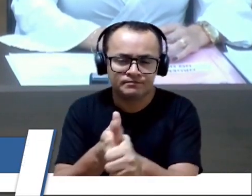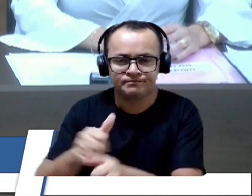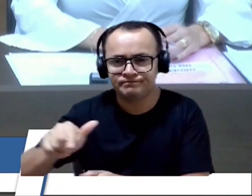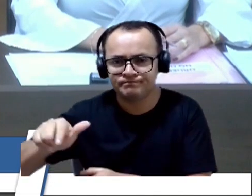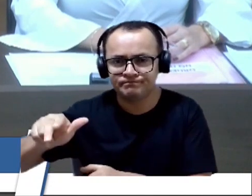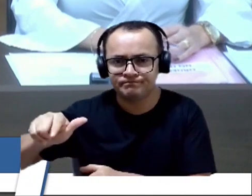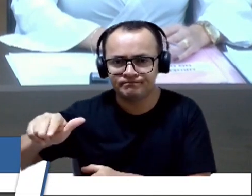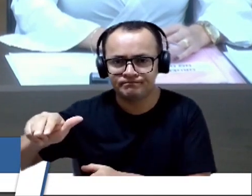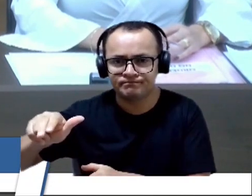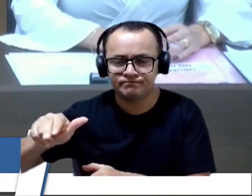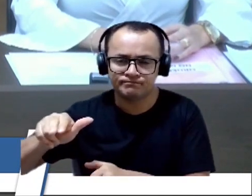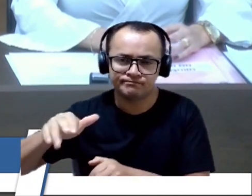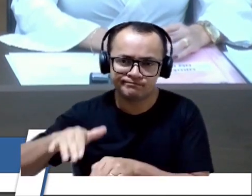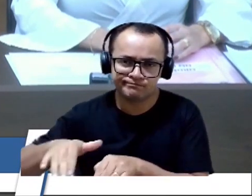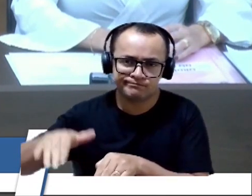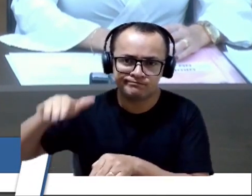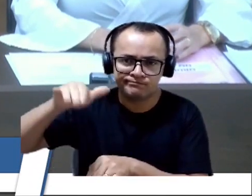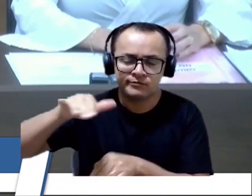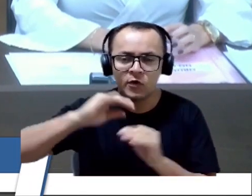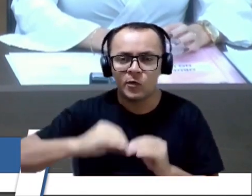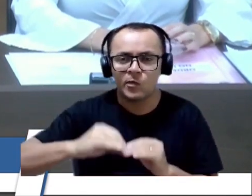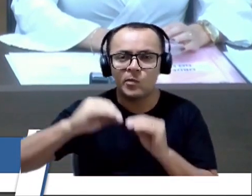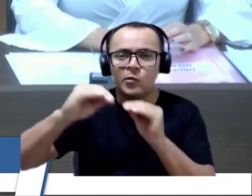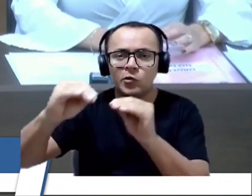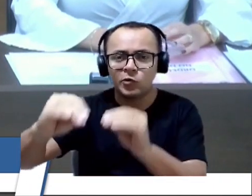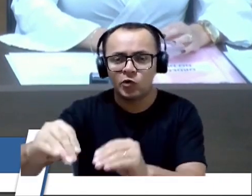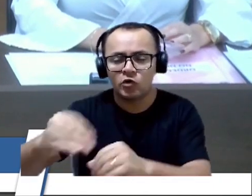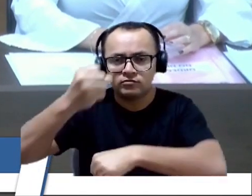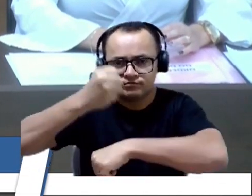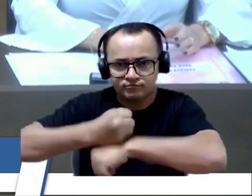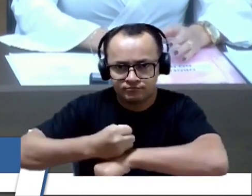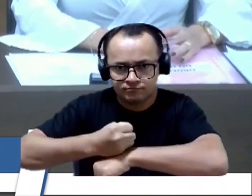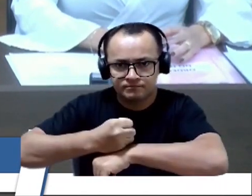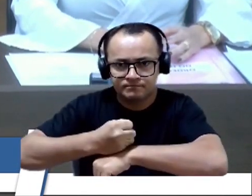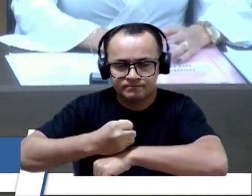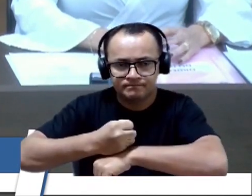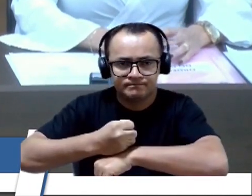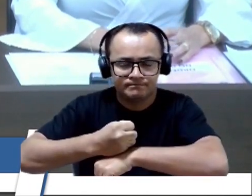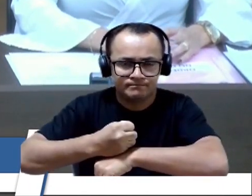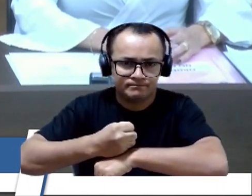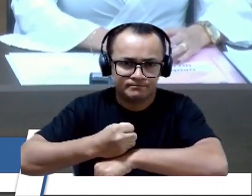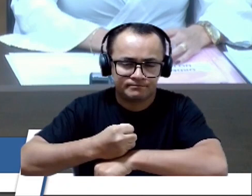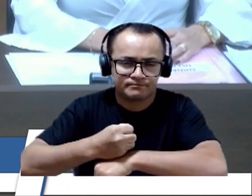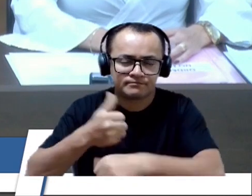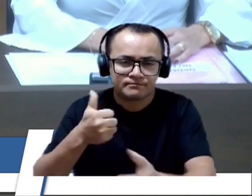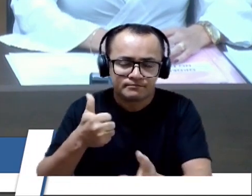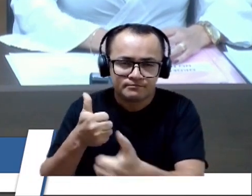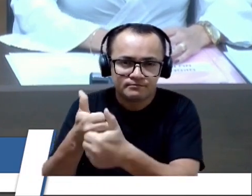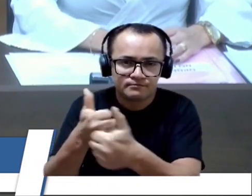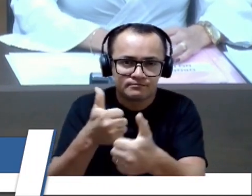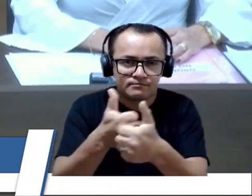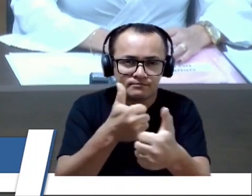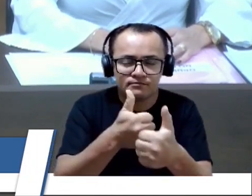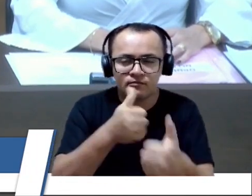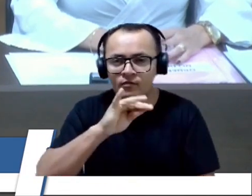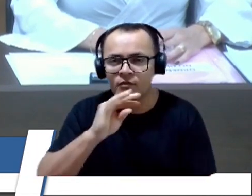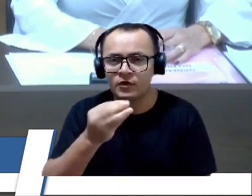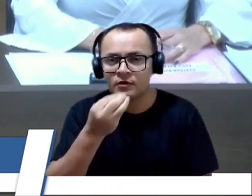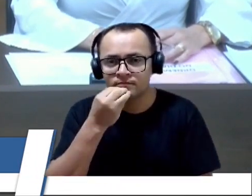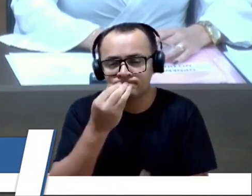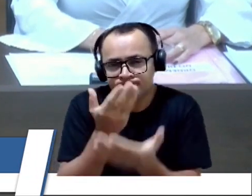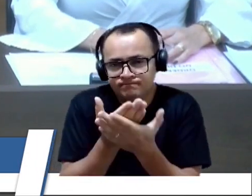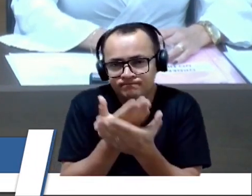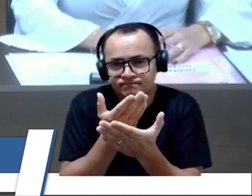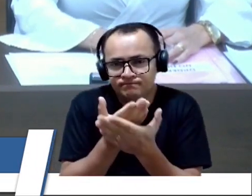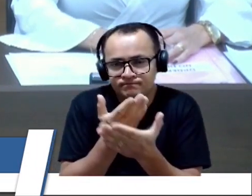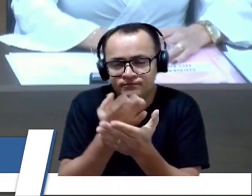velho, se mudou para a cidade franca com o intuito de se aproximar das oportunidades de estudo, iniciando